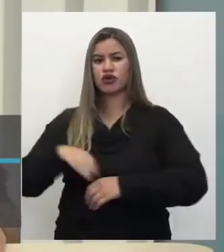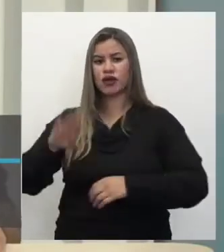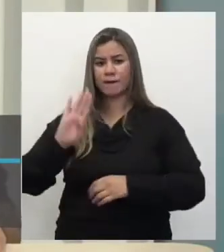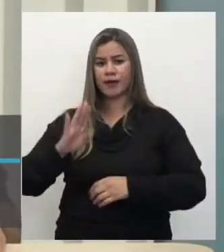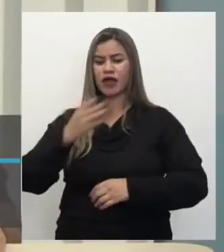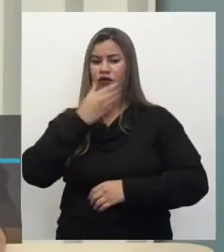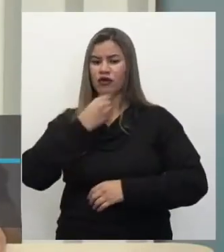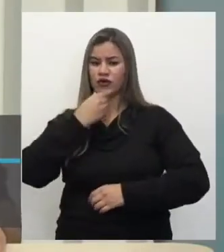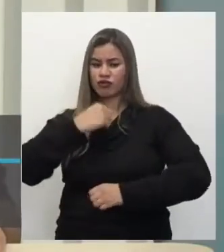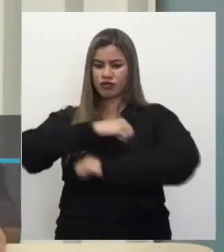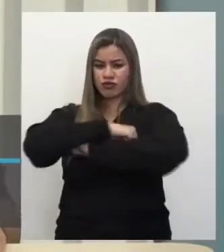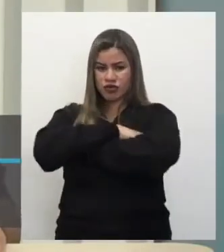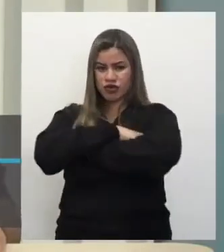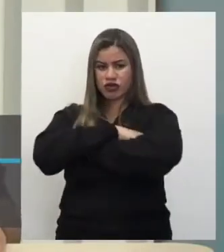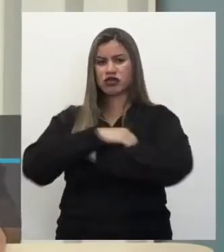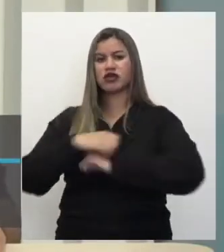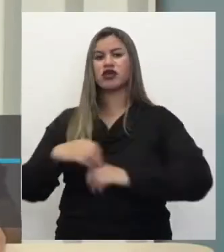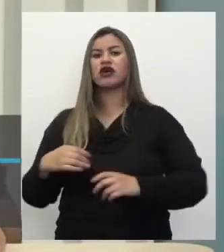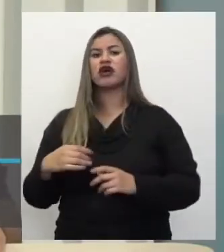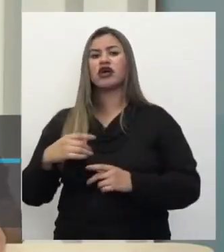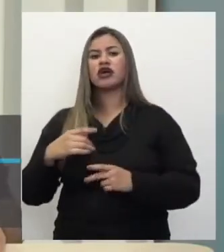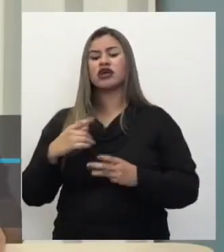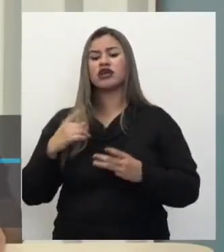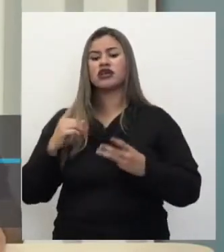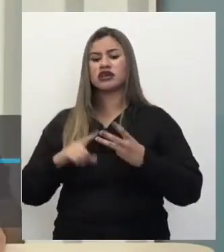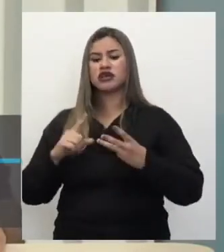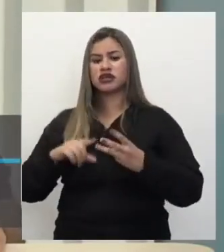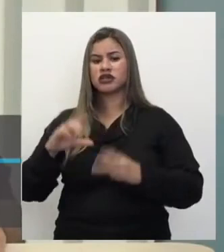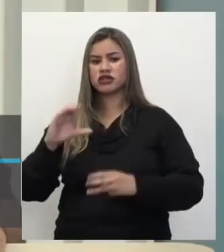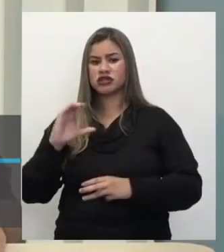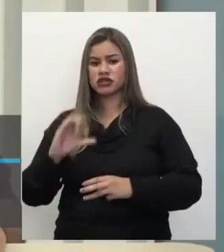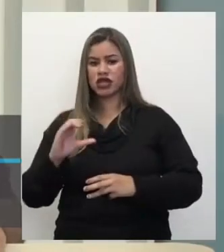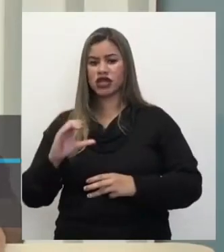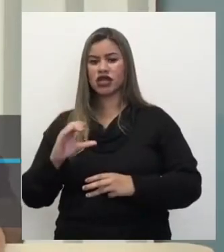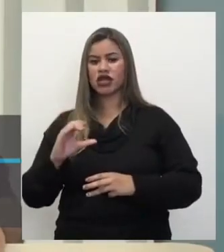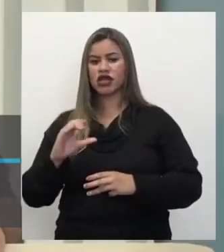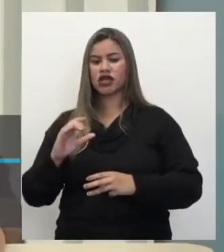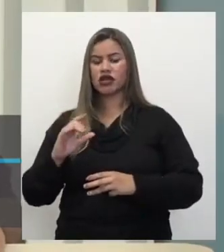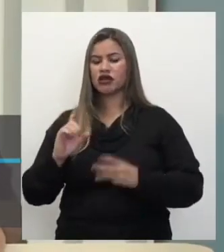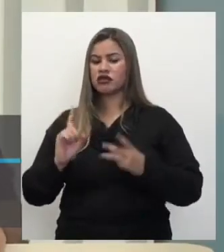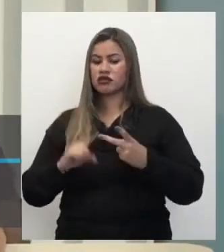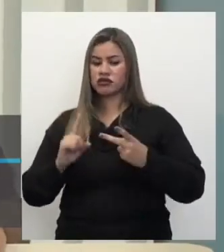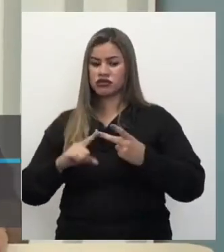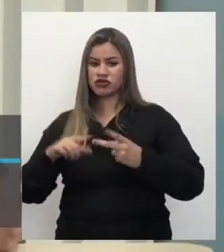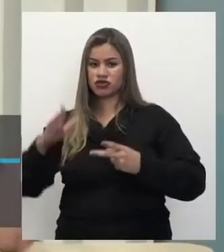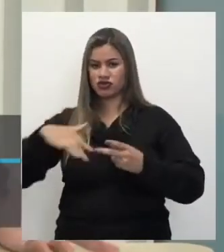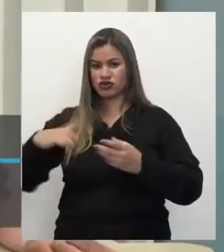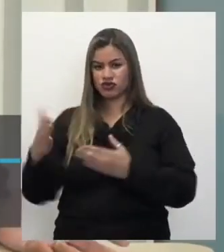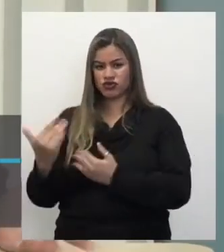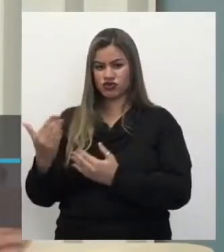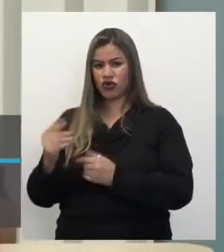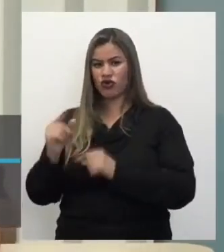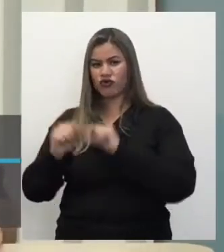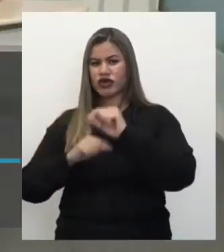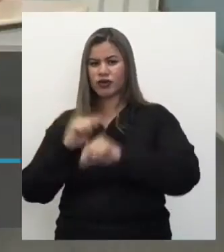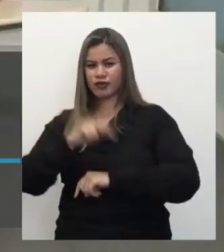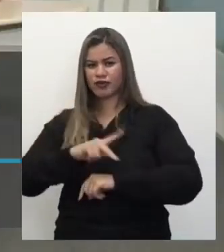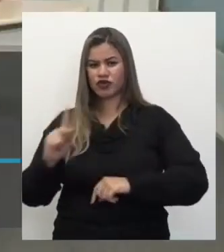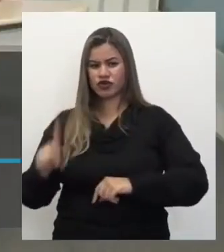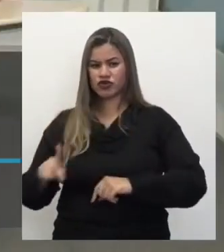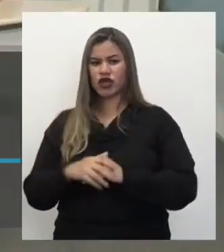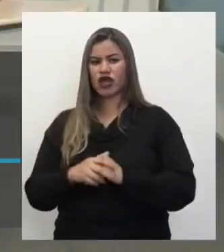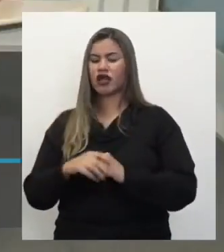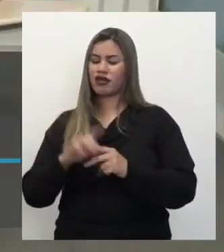braços cruzados, né? Que a pergunta é, embora todos os personagens sejam jovens, qual deles você será ser professor? Ele falou que eu... todo mundo está